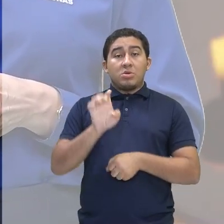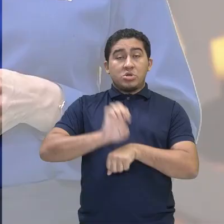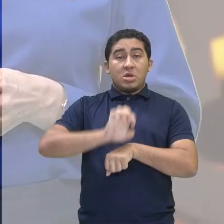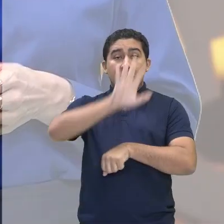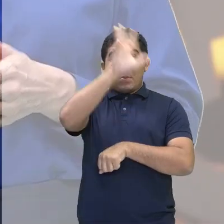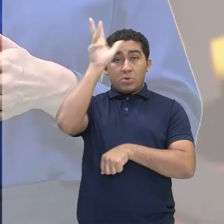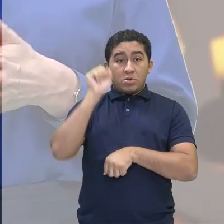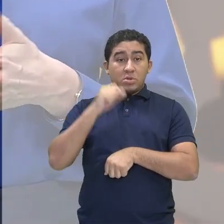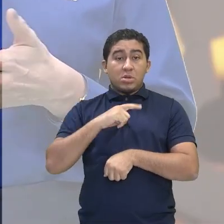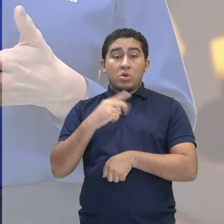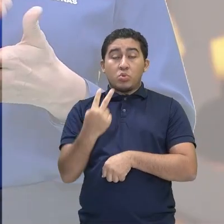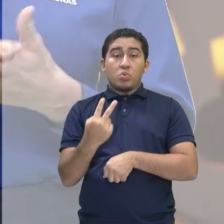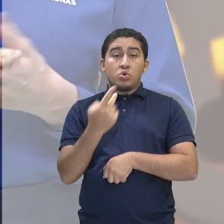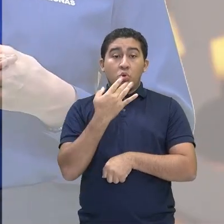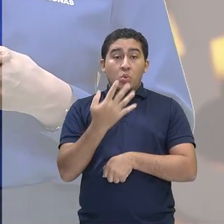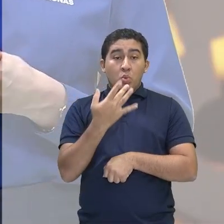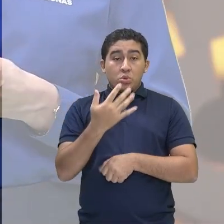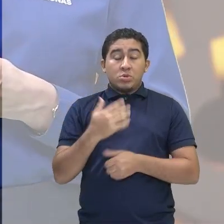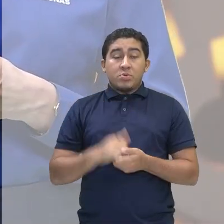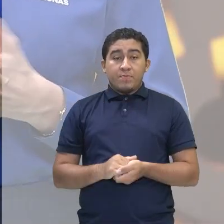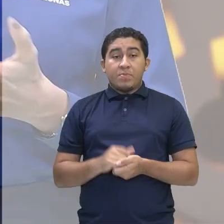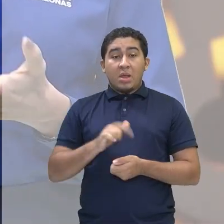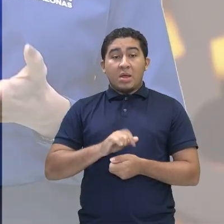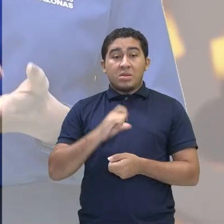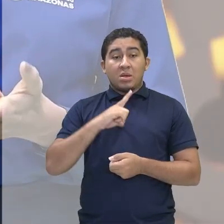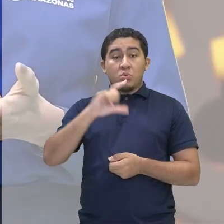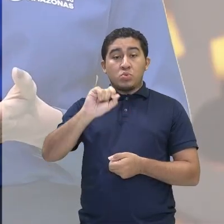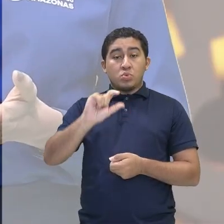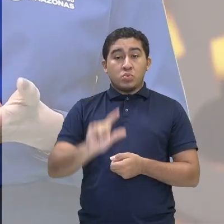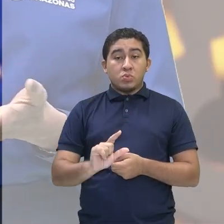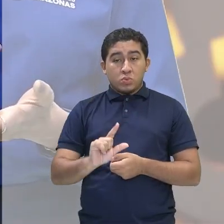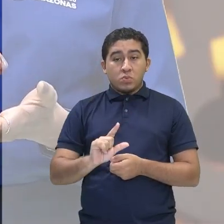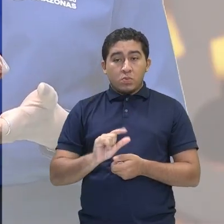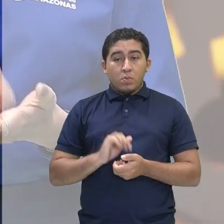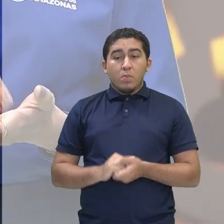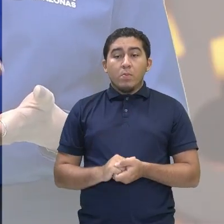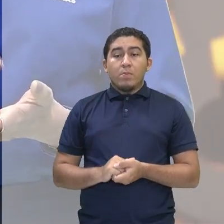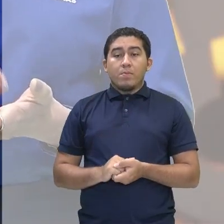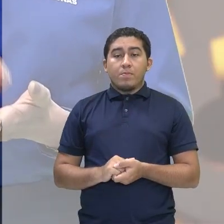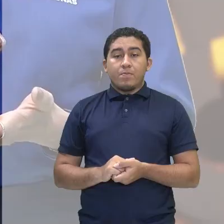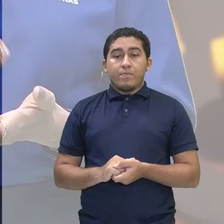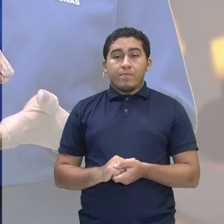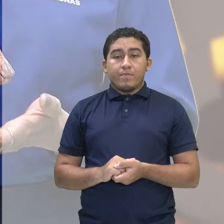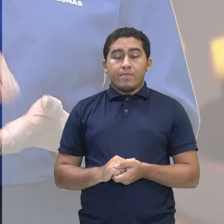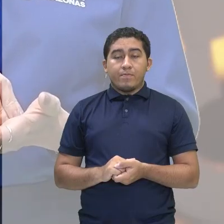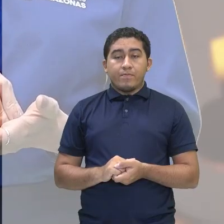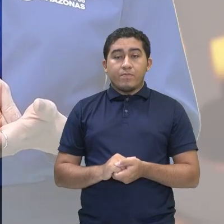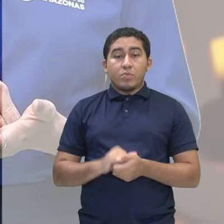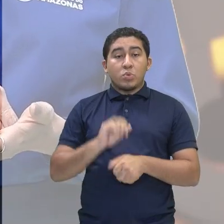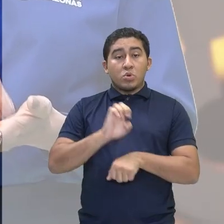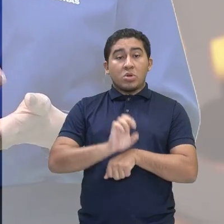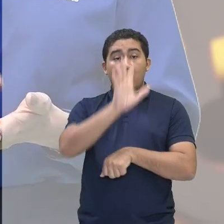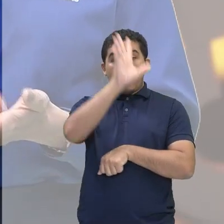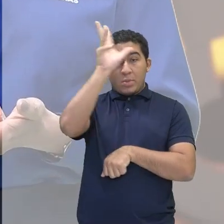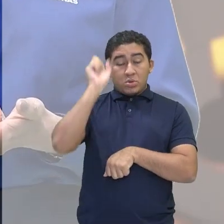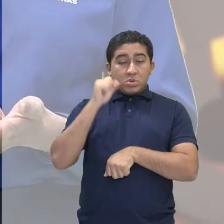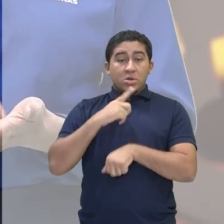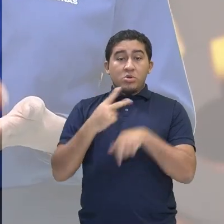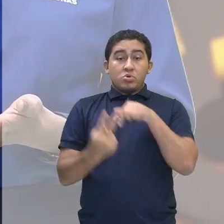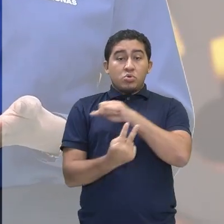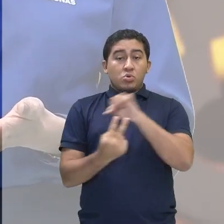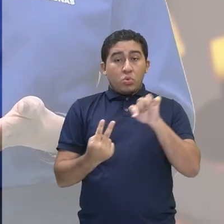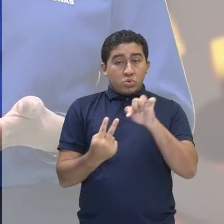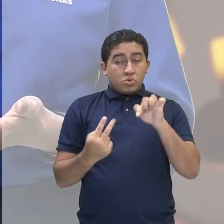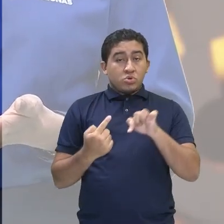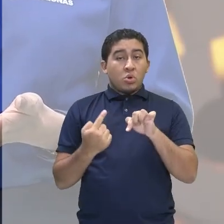duas cores, né? Que é essa parte do sul do Amazonas. Então, no Amazonas a gente tem aí 2 horários, né? E